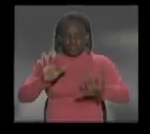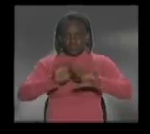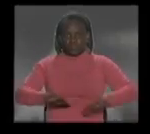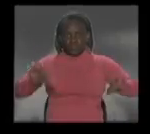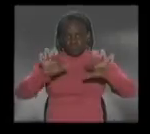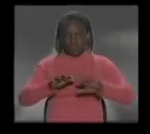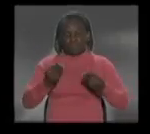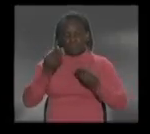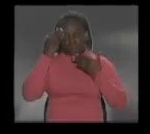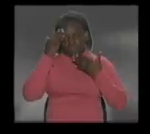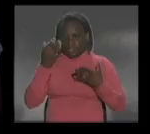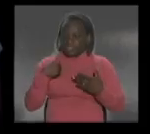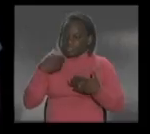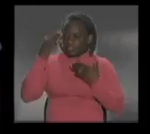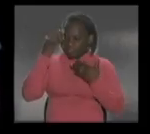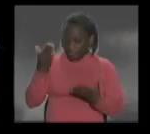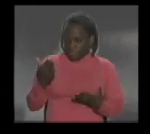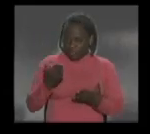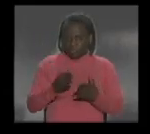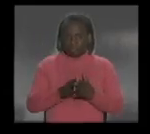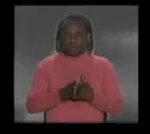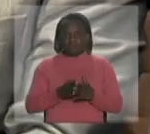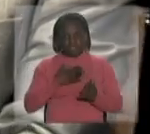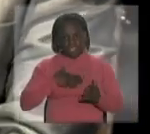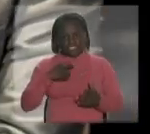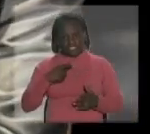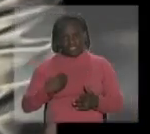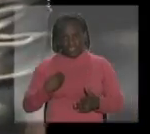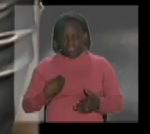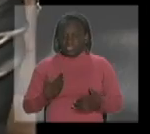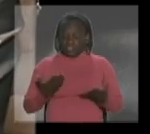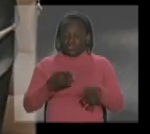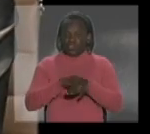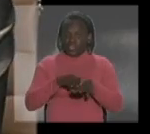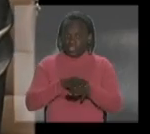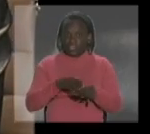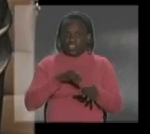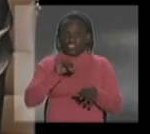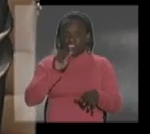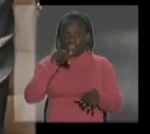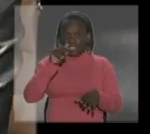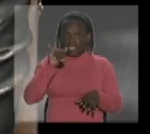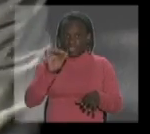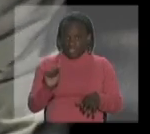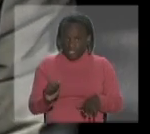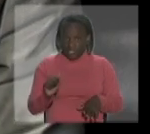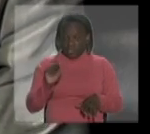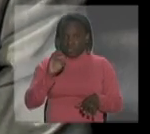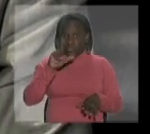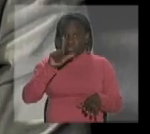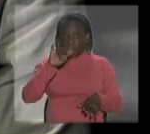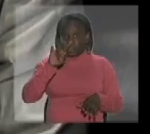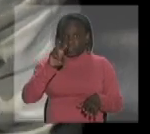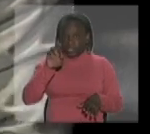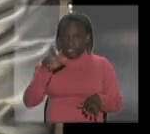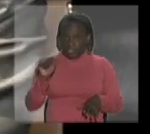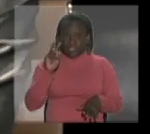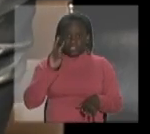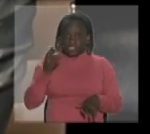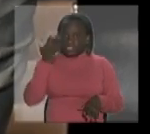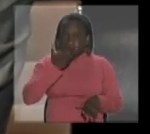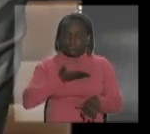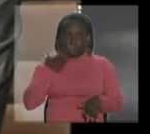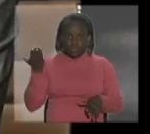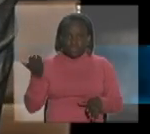nós. Muito obrigado. Eu que agradeço. Feliz de estar aqui. Eu conversei com Janaína Oliveira e se você perdeu parte dessa entrevista,